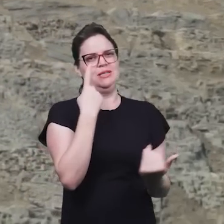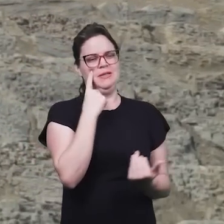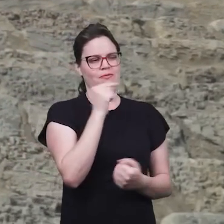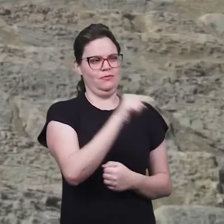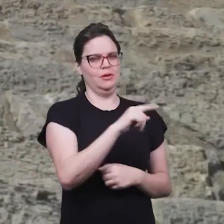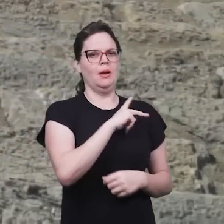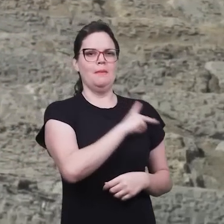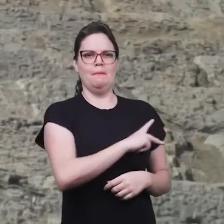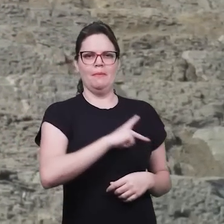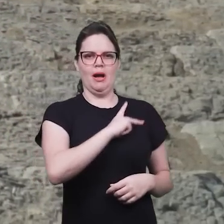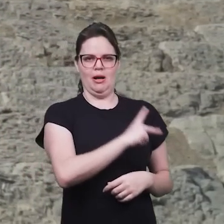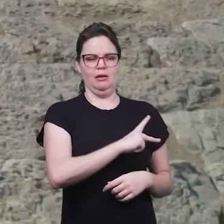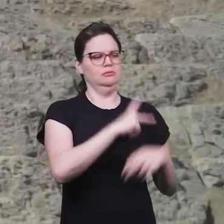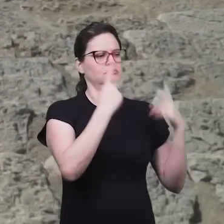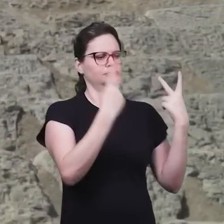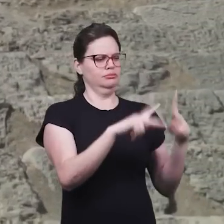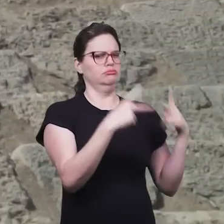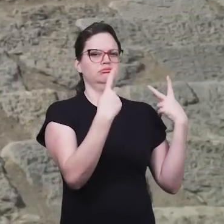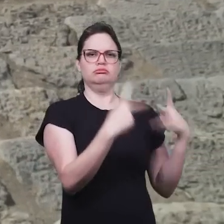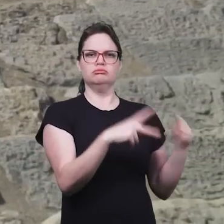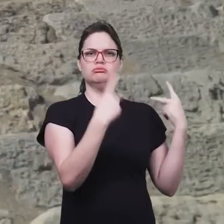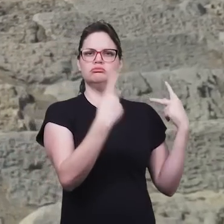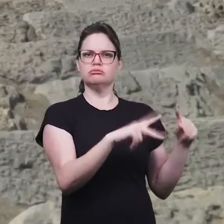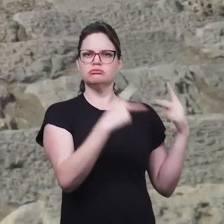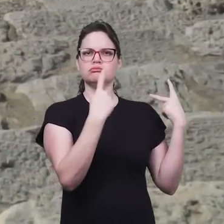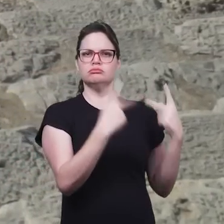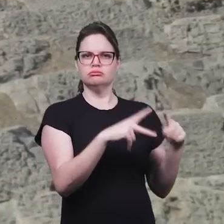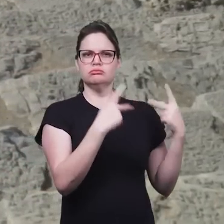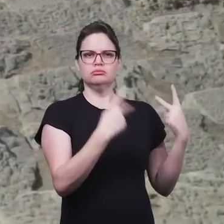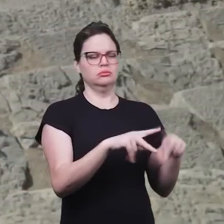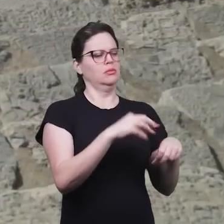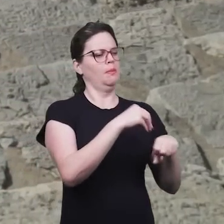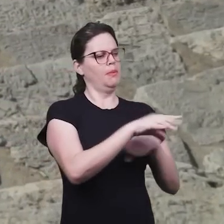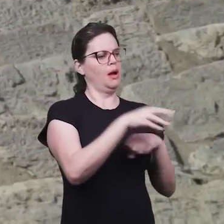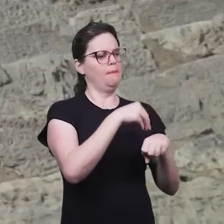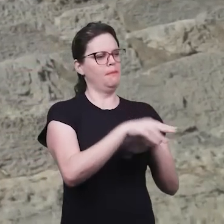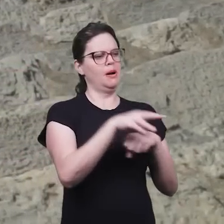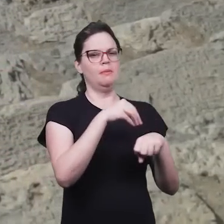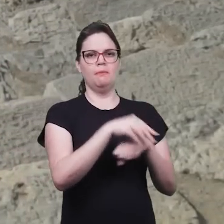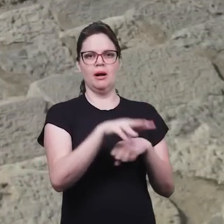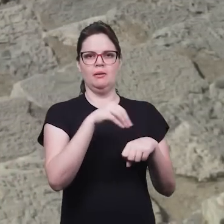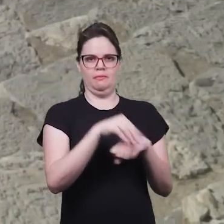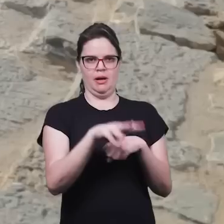ali Paulo falando, né? Ali havia a Diana dos Efésios,